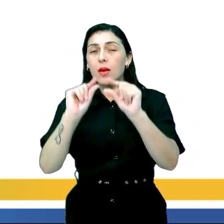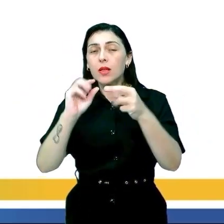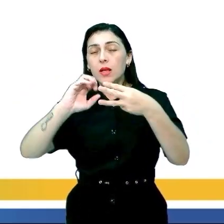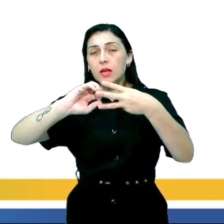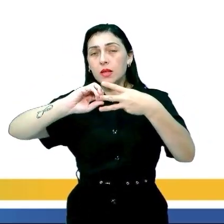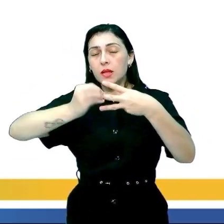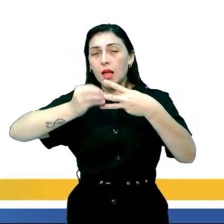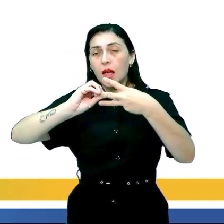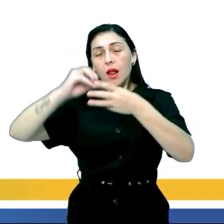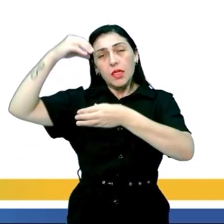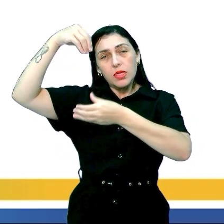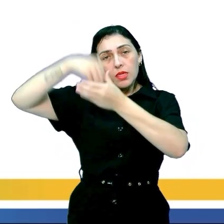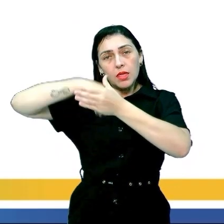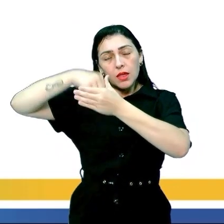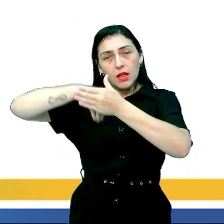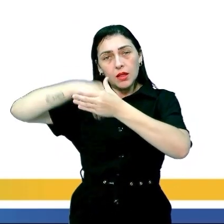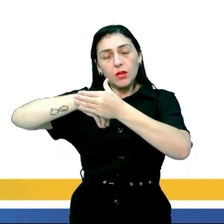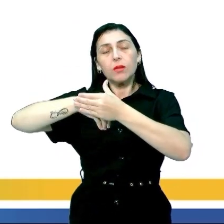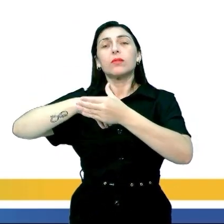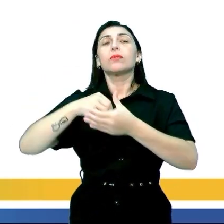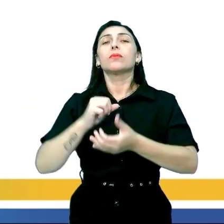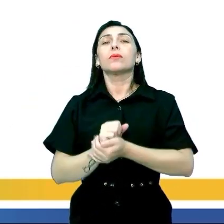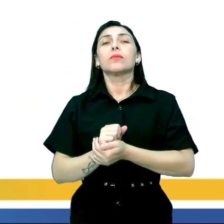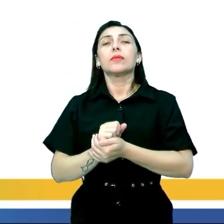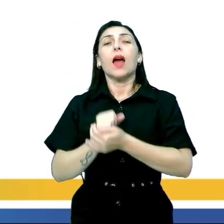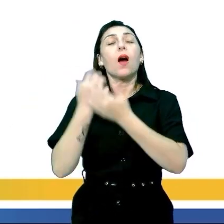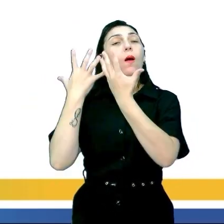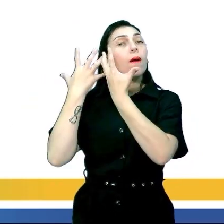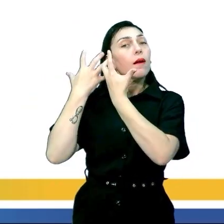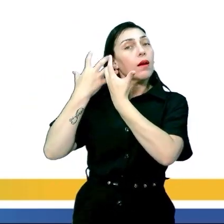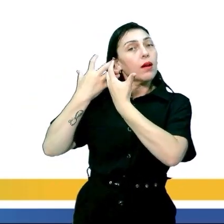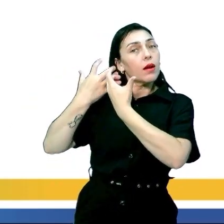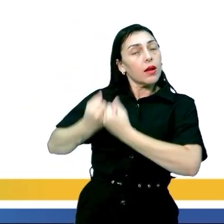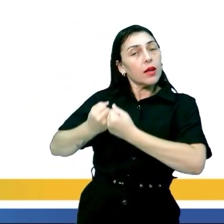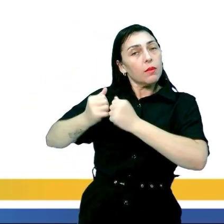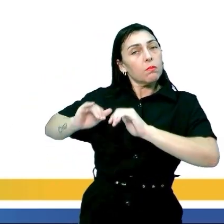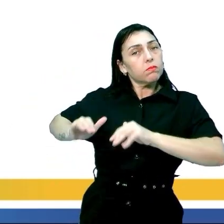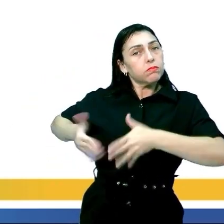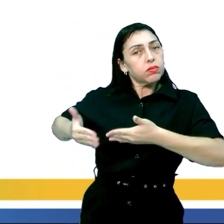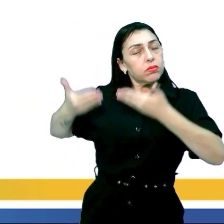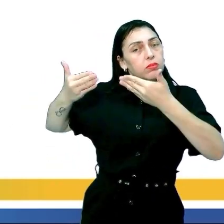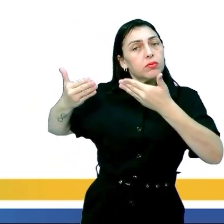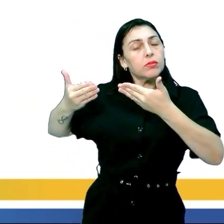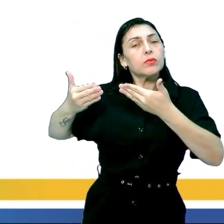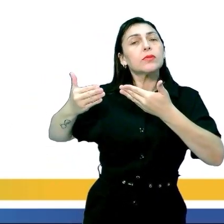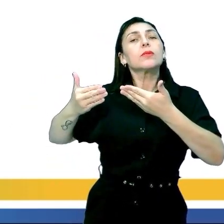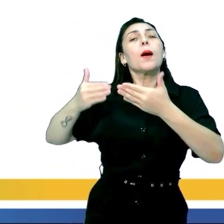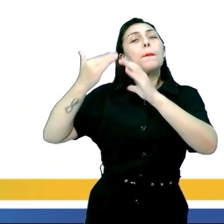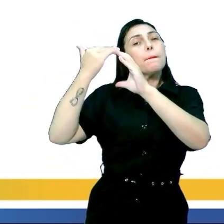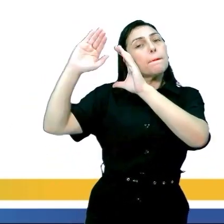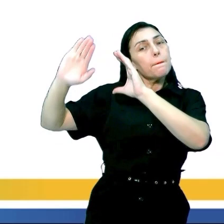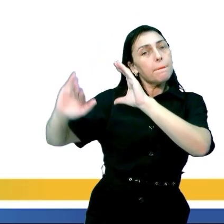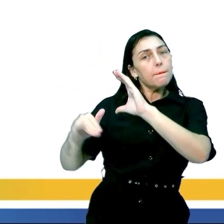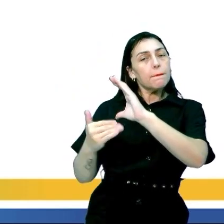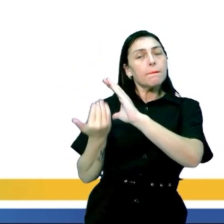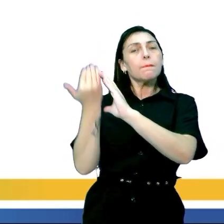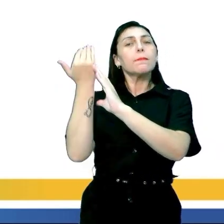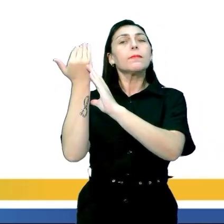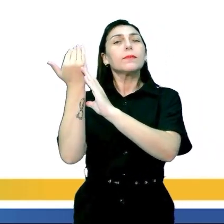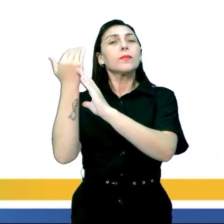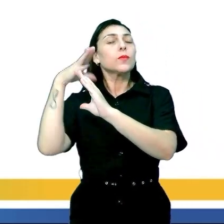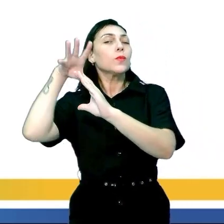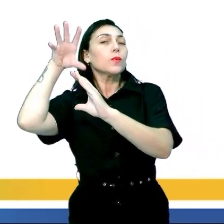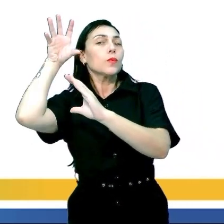ciliadas em seu interior. Com isso, pessoal, ao receber este estímulo, os cílios eles mandam informação do